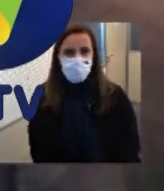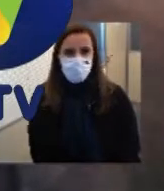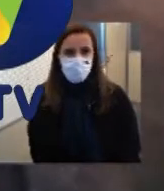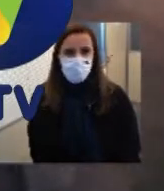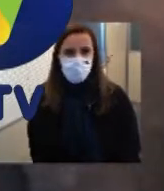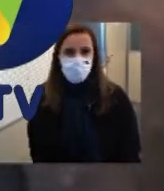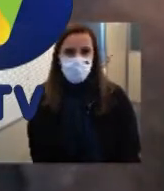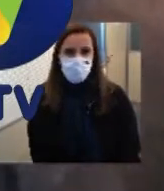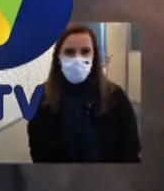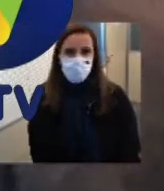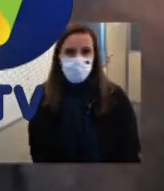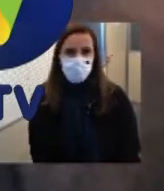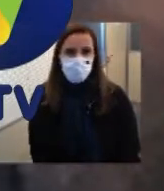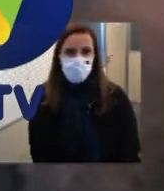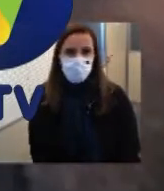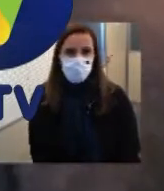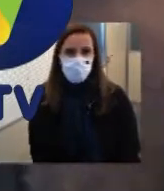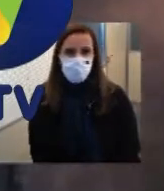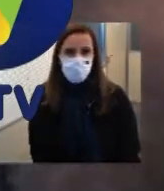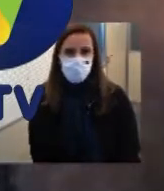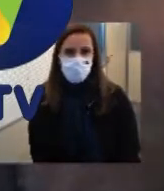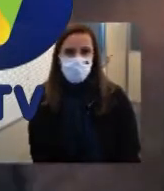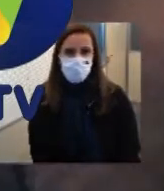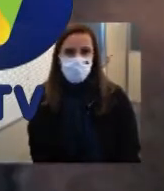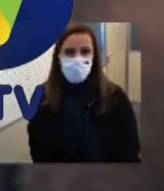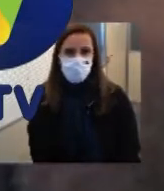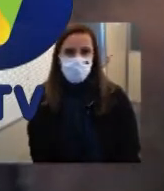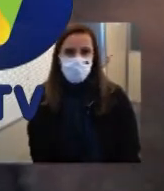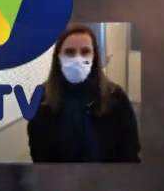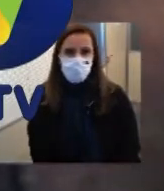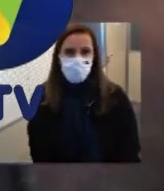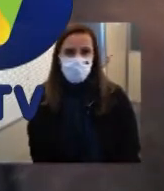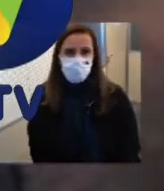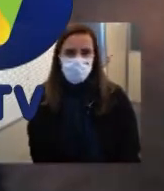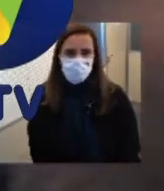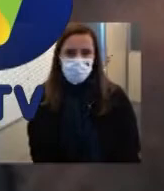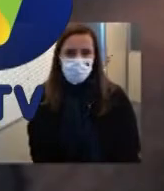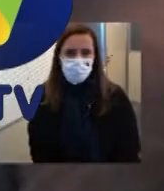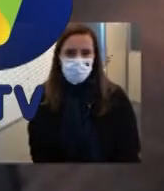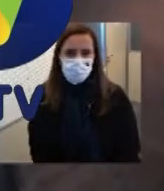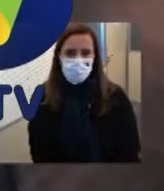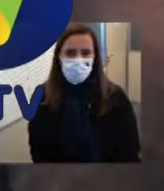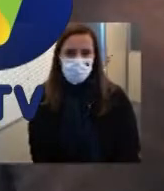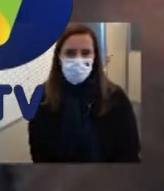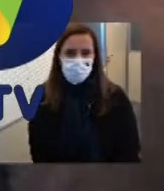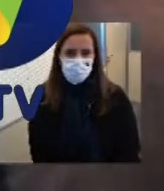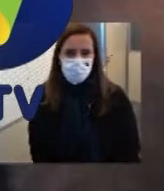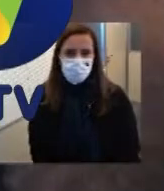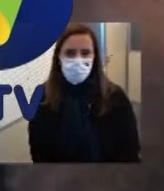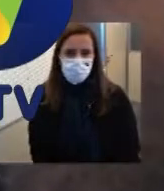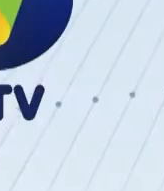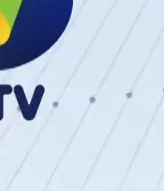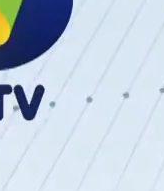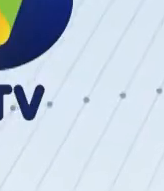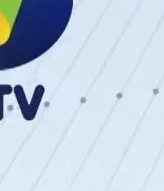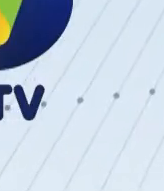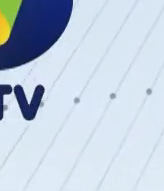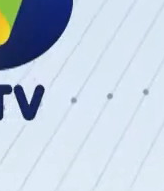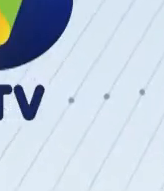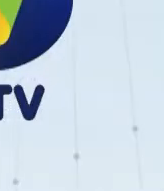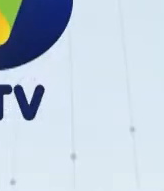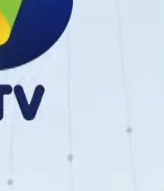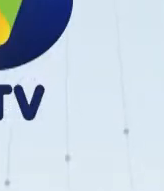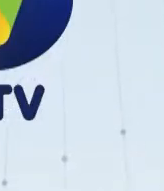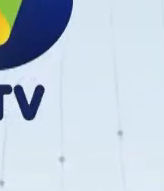dias para ir para o hospital quando ele foi ele já tava morrendo tava muito mal com água no pulmão muito mal o